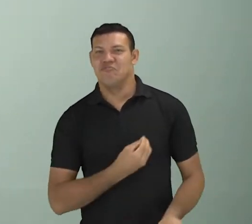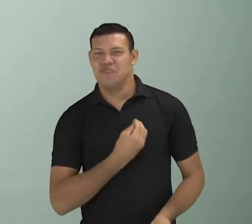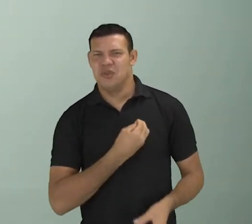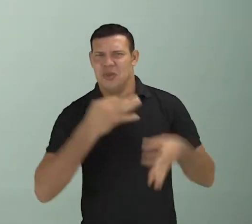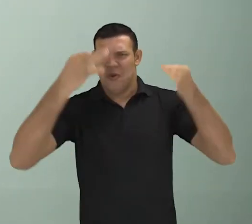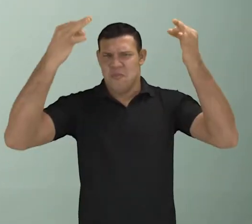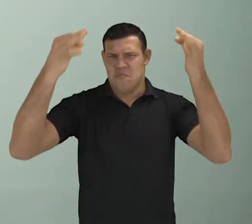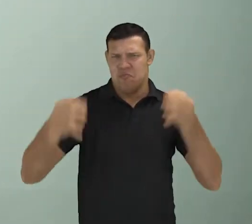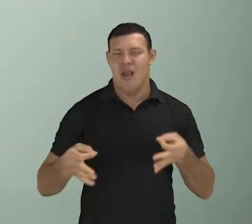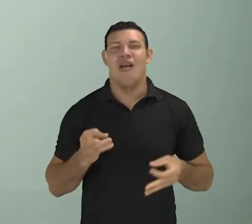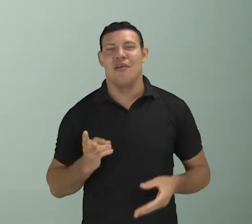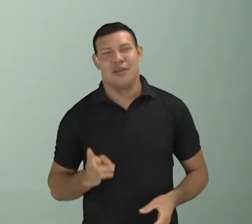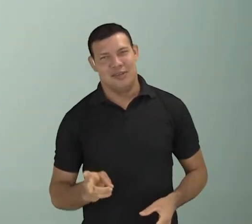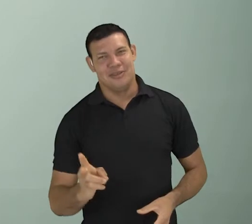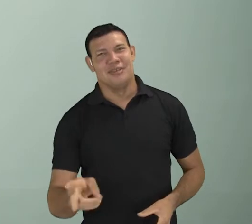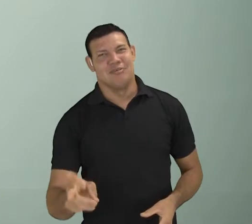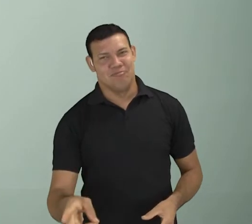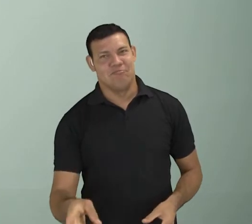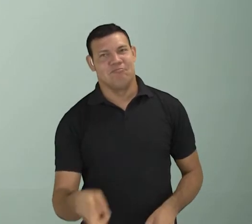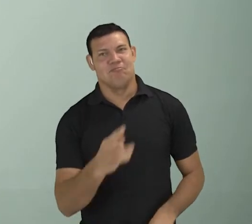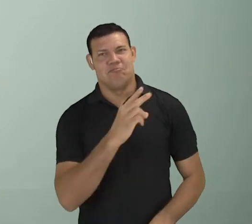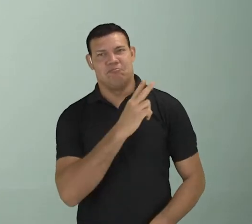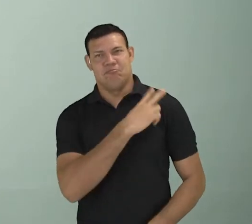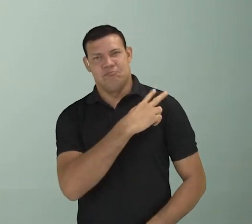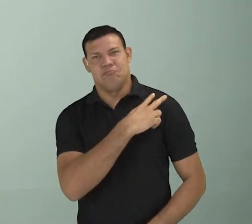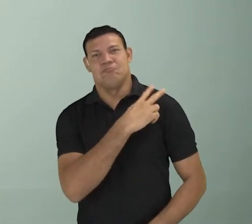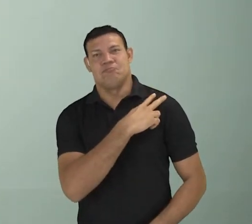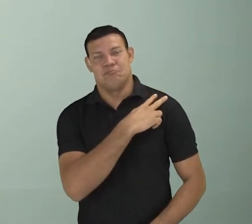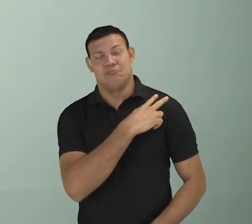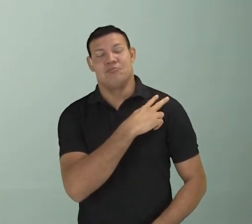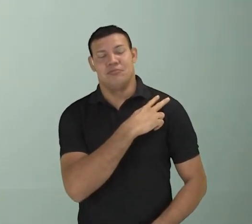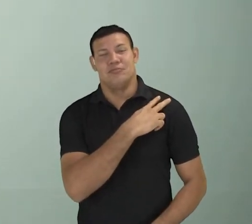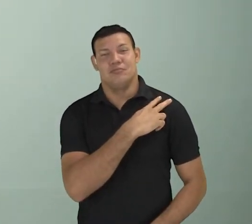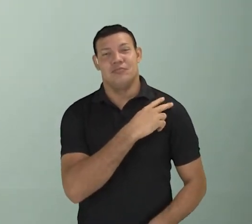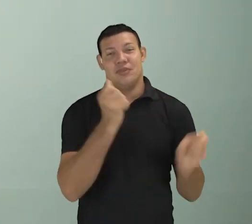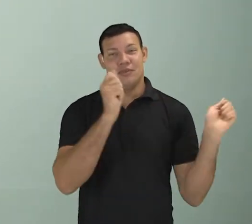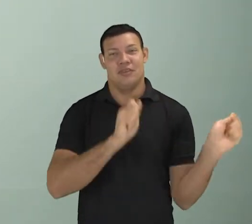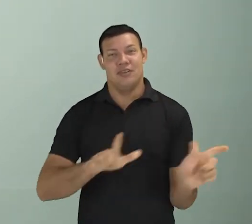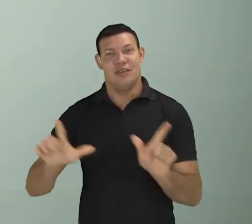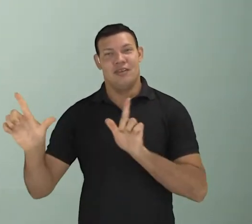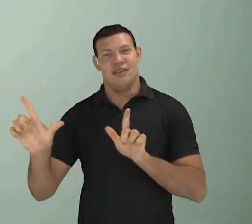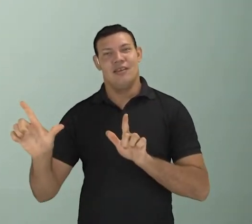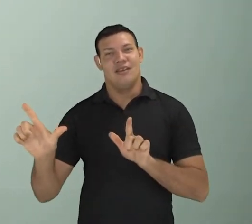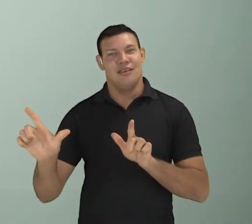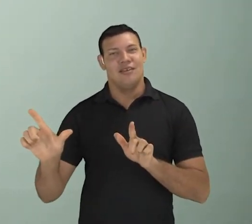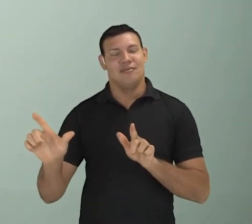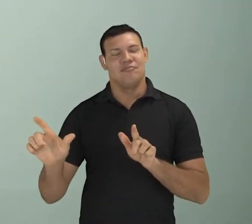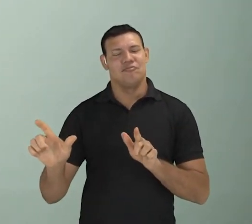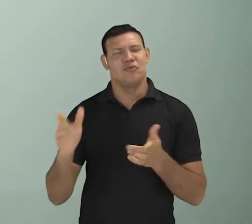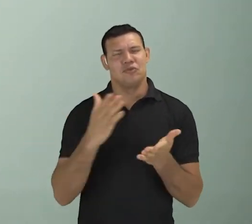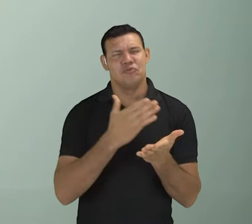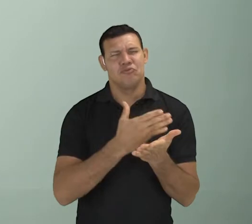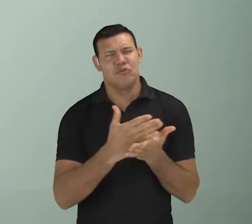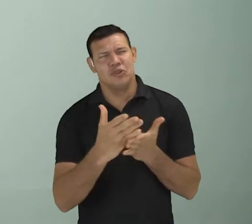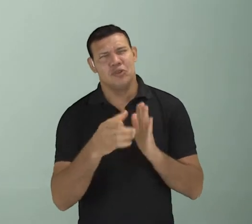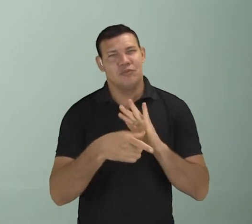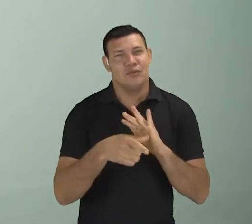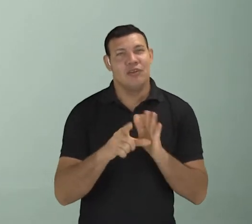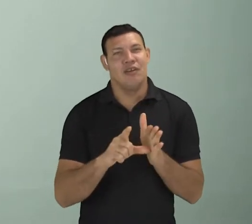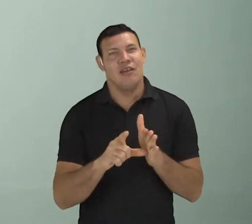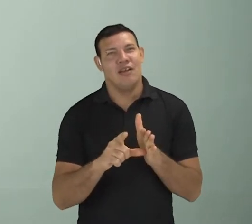Continuous, ok? É um assunto do segundo ano, então vamos comigo ali na tela. Antes de nós começarmos, nós vamos acompanhar um pequeno